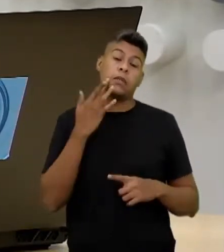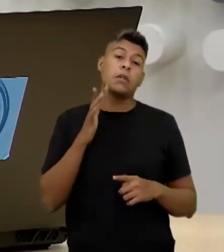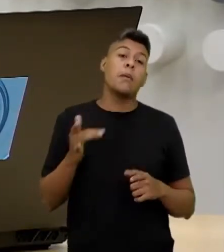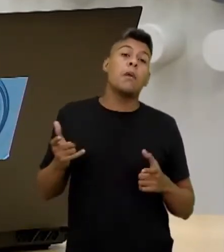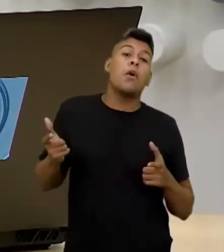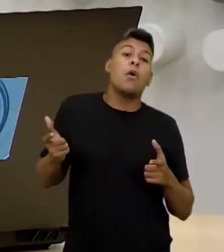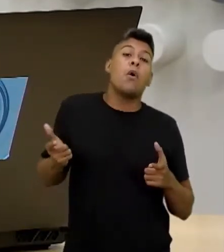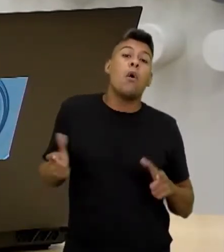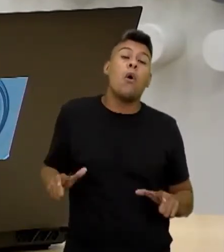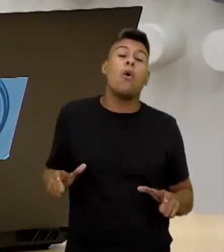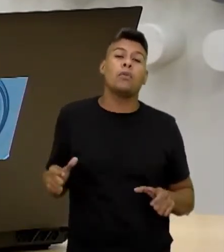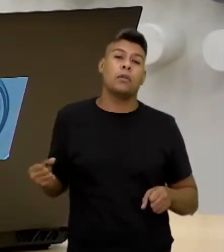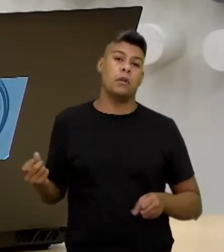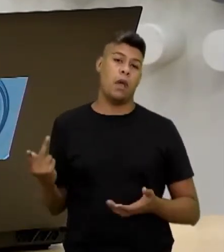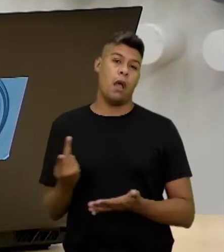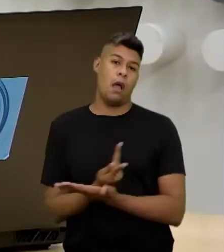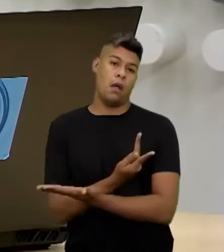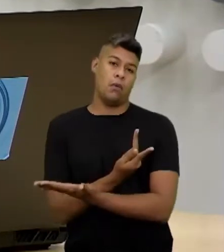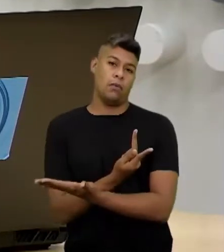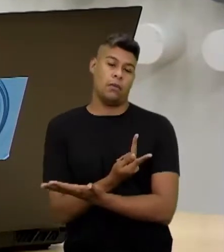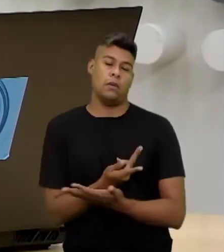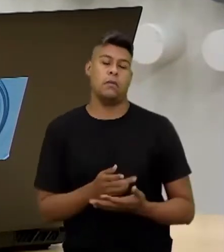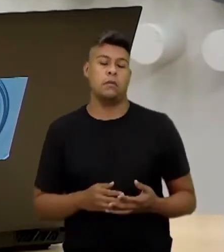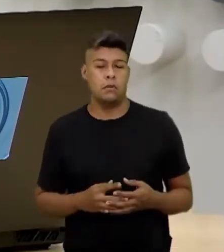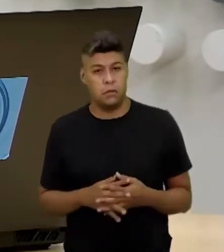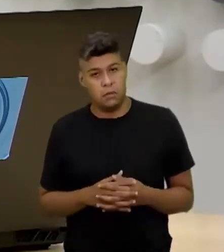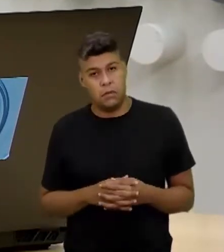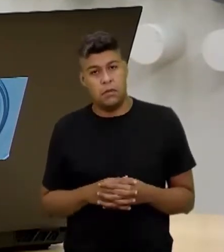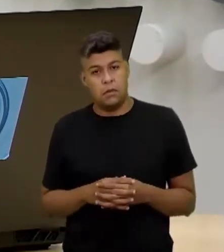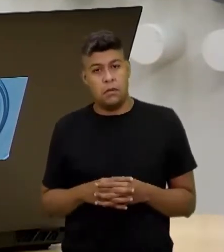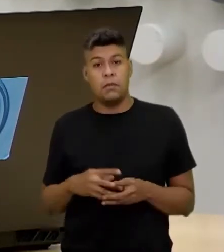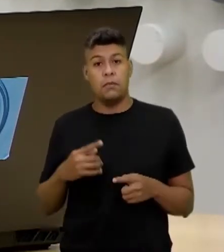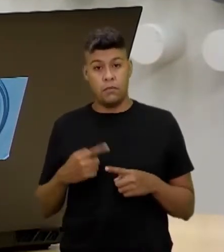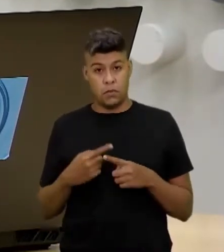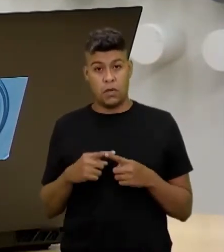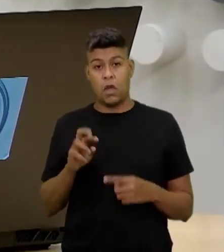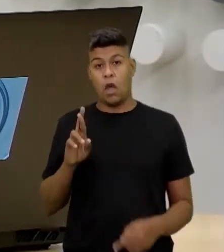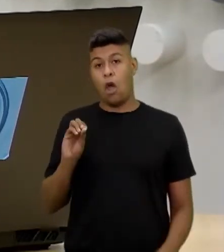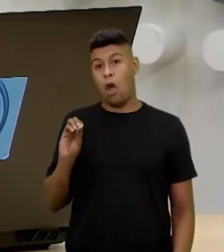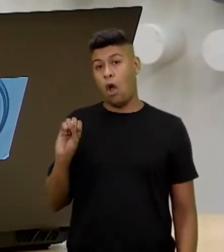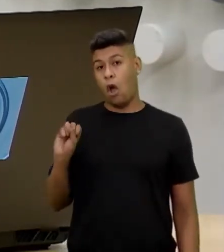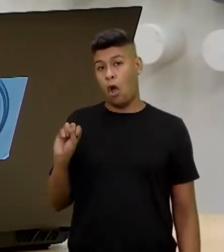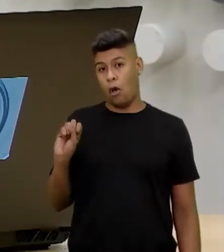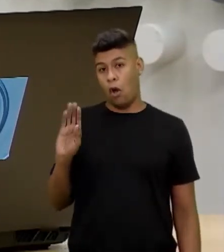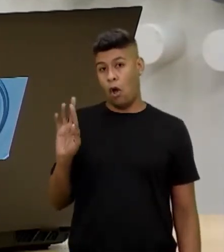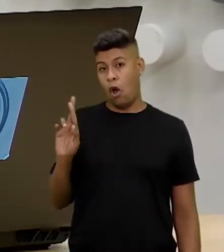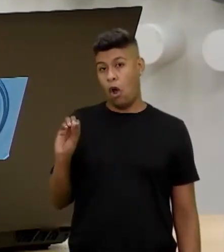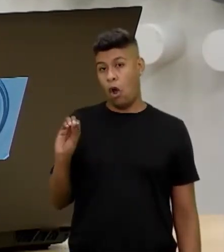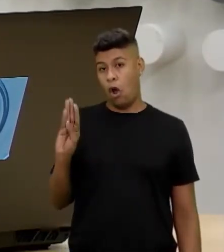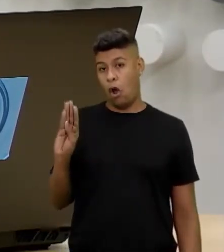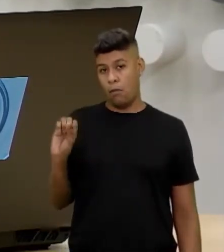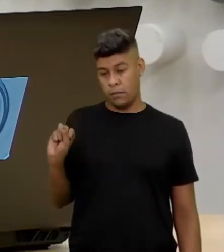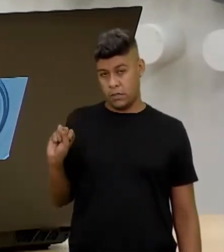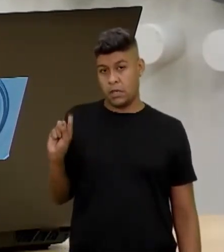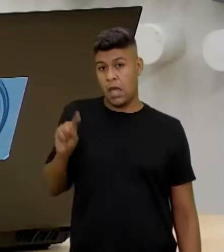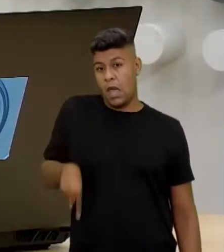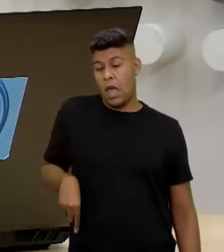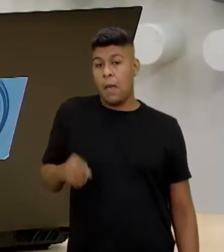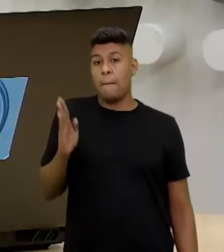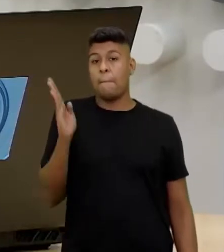sabia de onde viria o próximo golpe porque dizia o Hobbes o homem é naturalmente